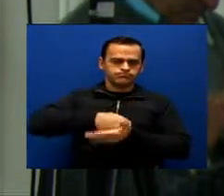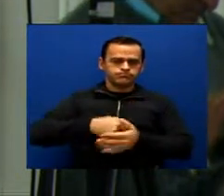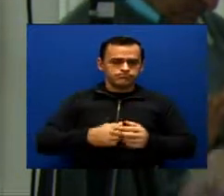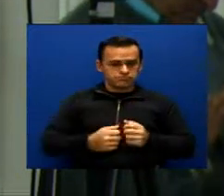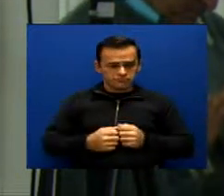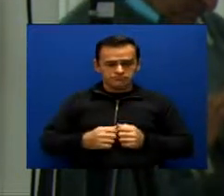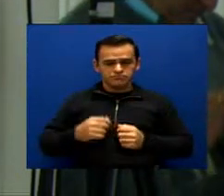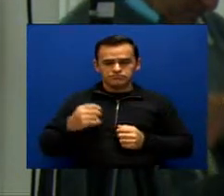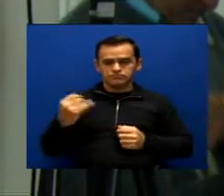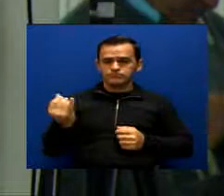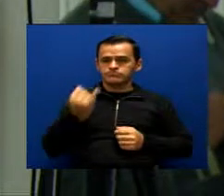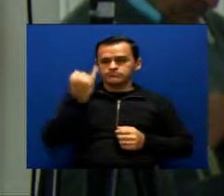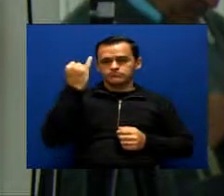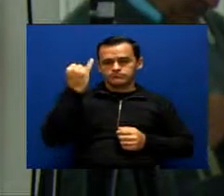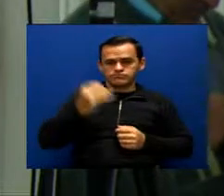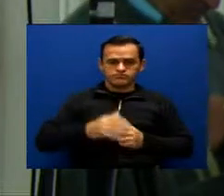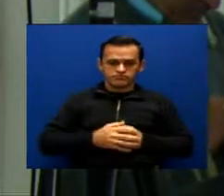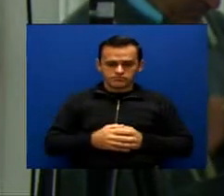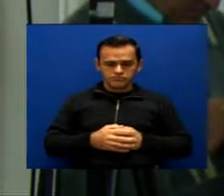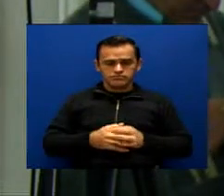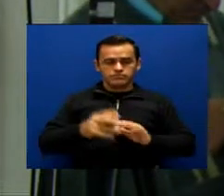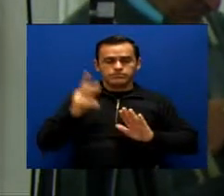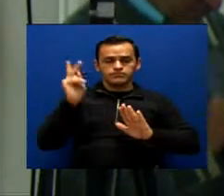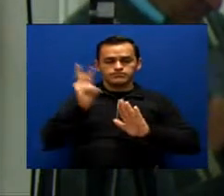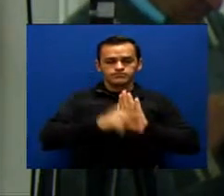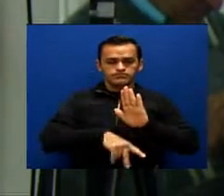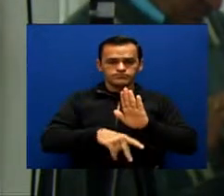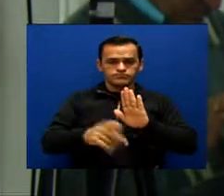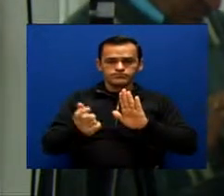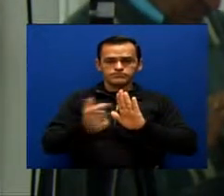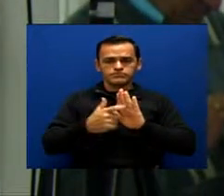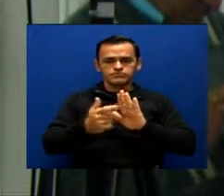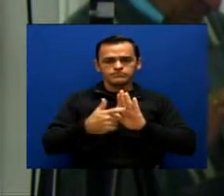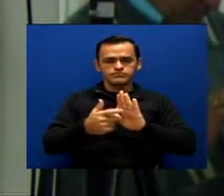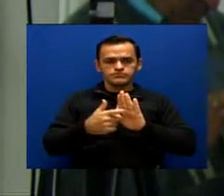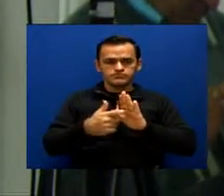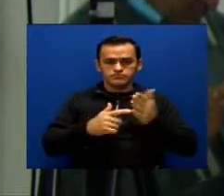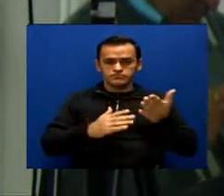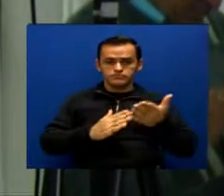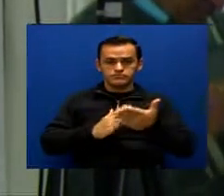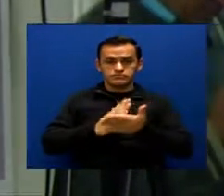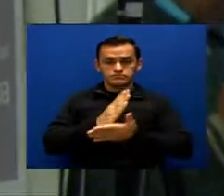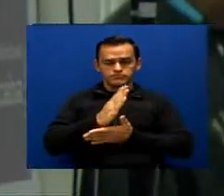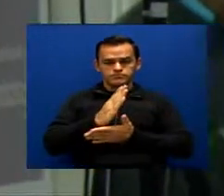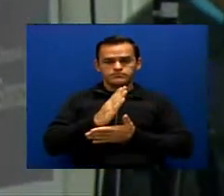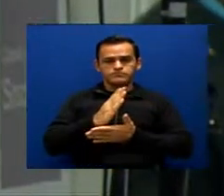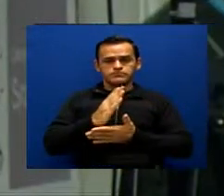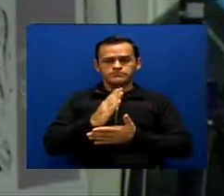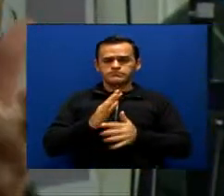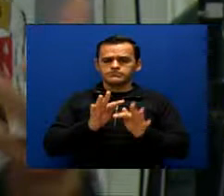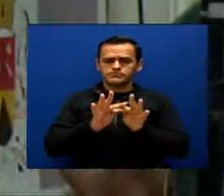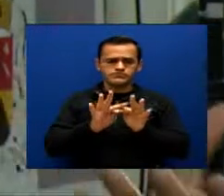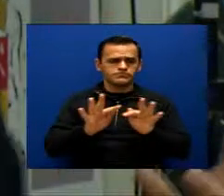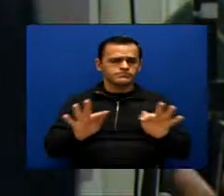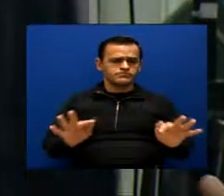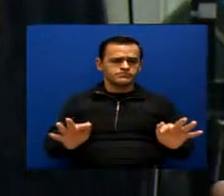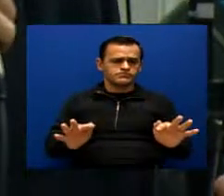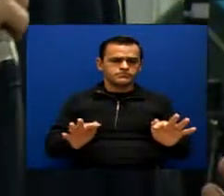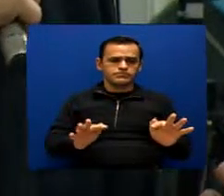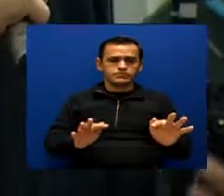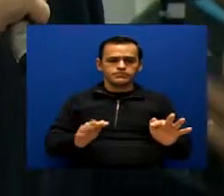É importante que, a partir do momento que esse projeto de Vossa Excelência seja aprovado, simplifica a forma de